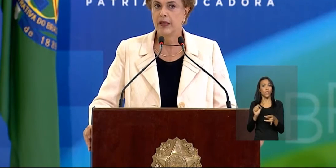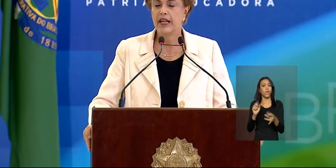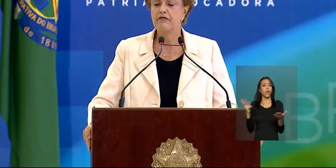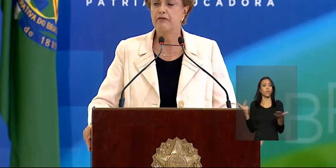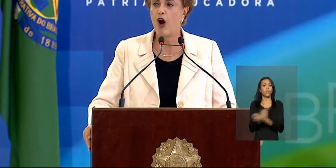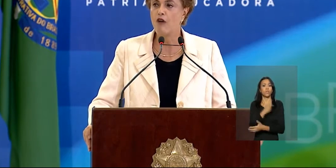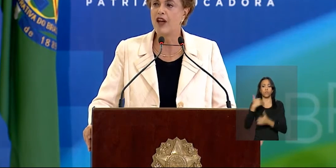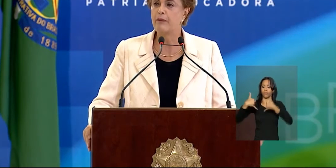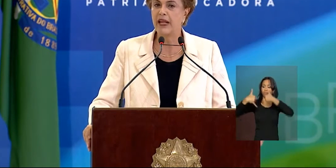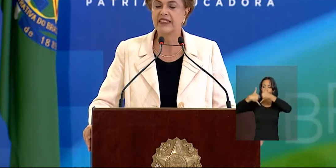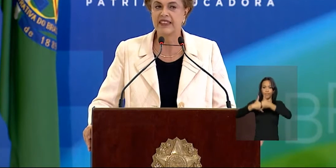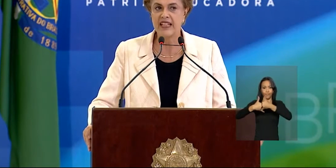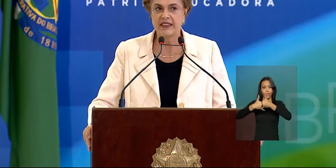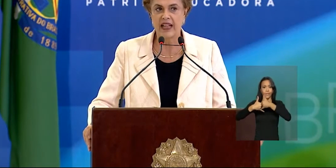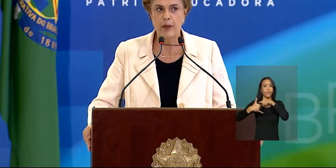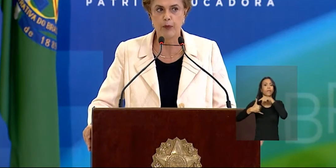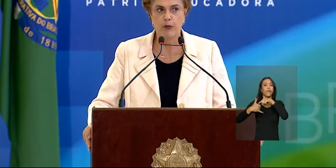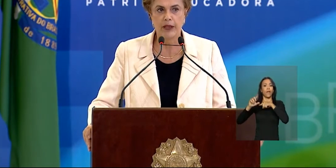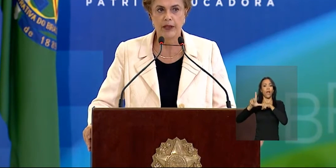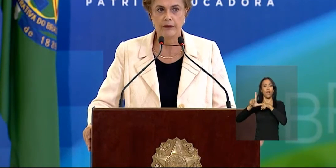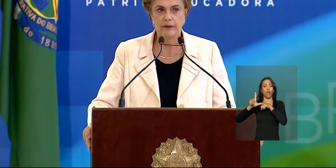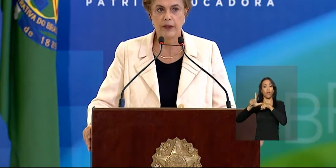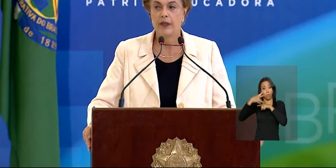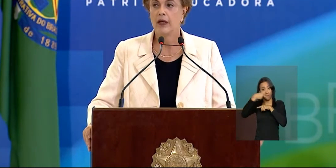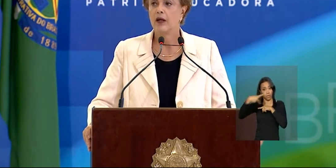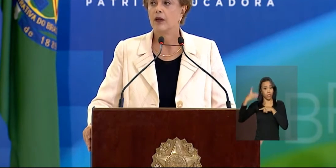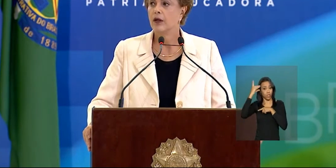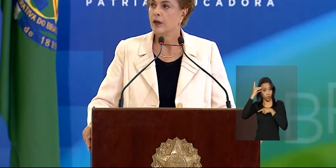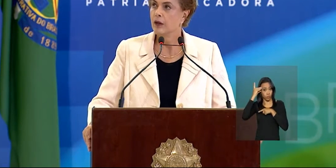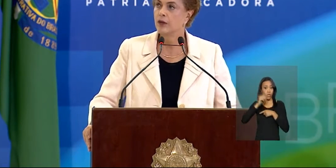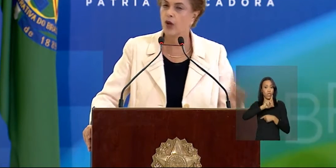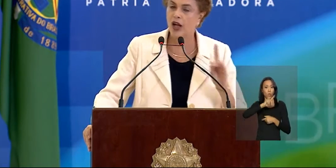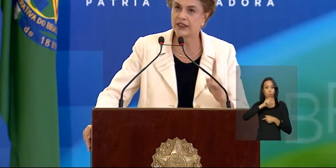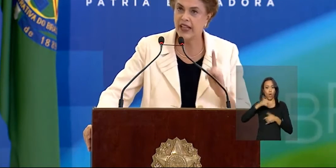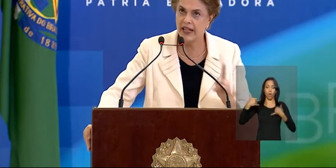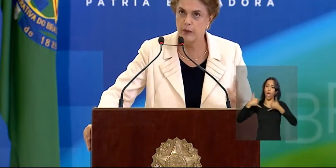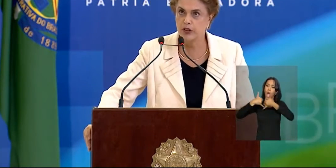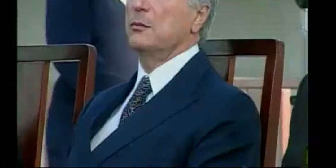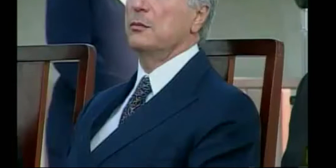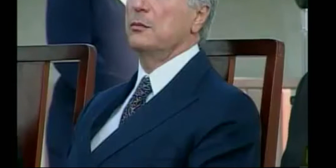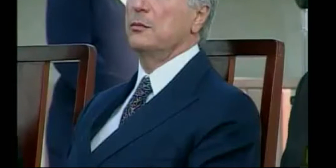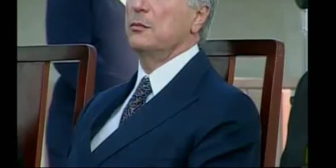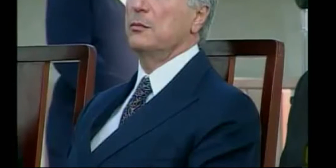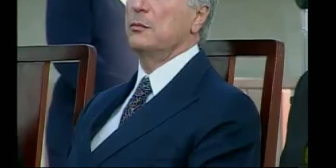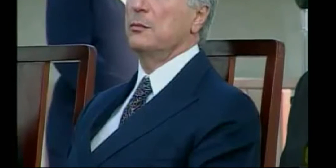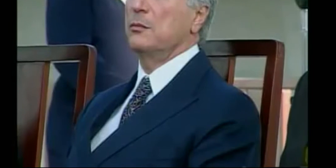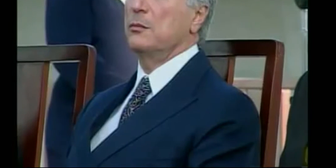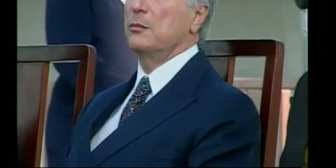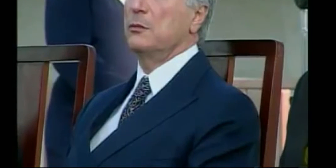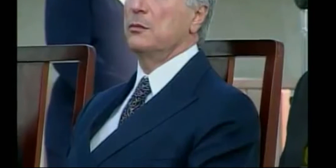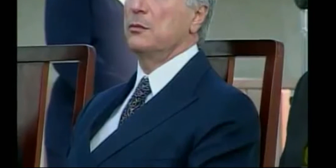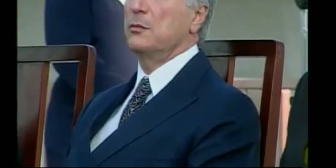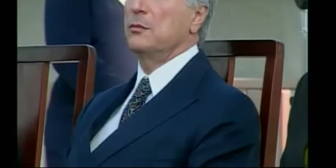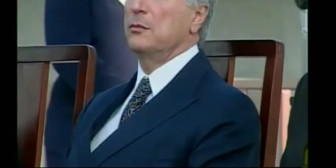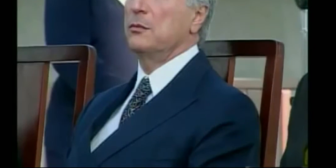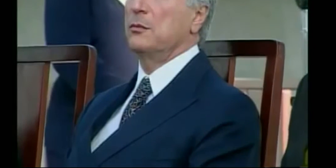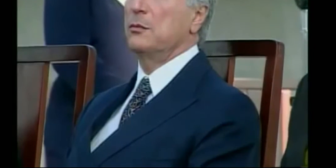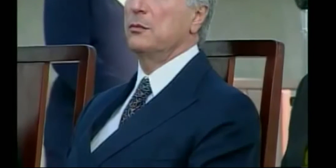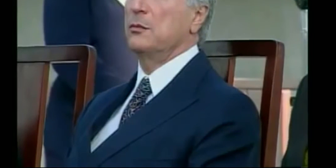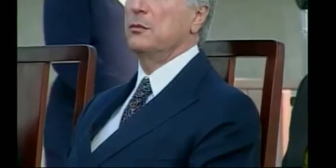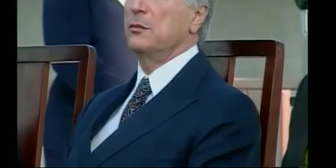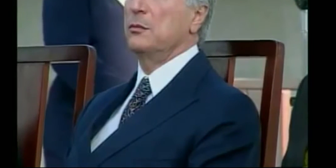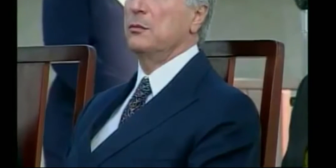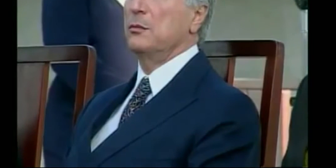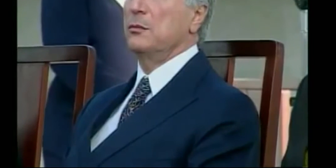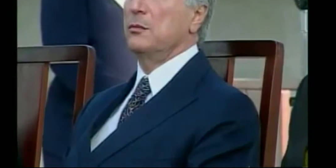período em que um novo parecer será elaborado, debatido e votado. Nesse período, o vice Michel Temer